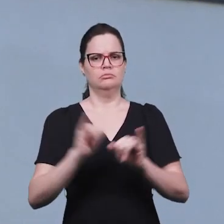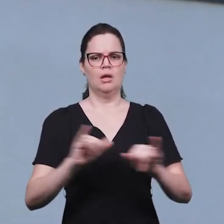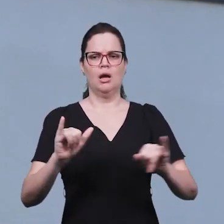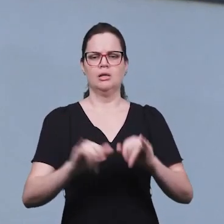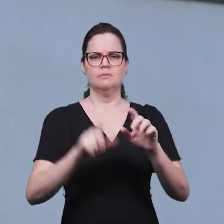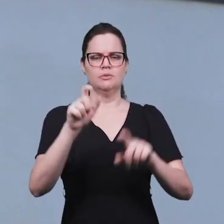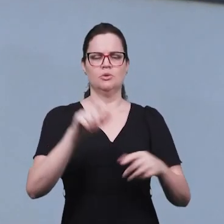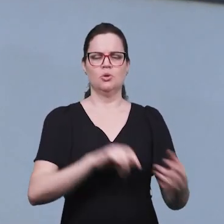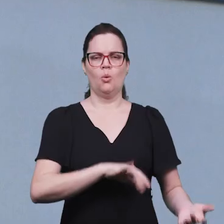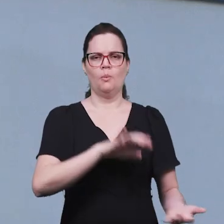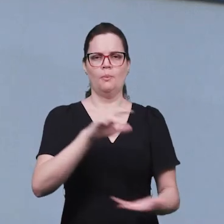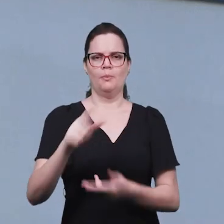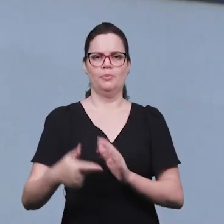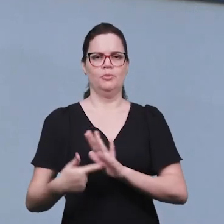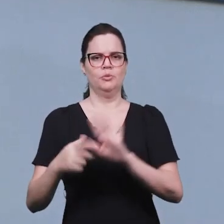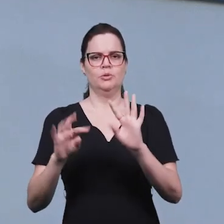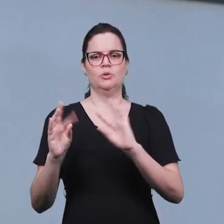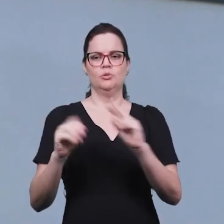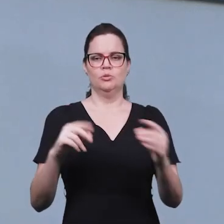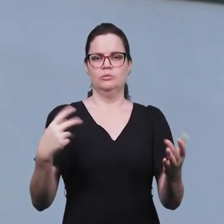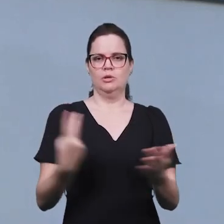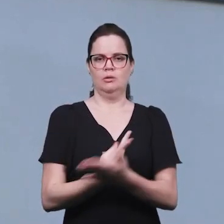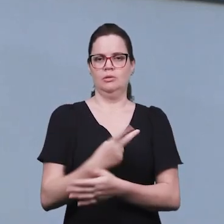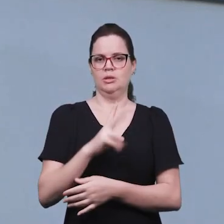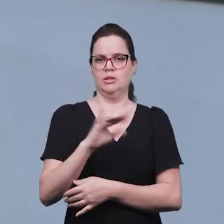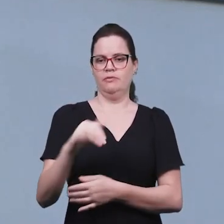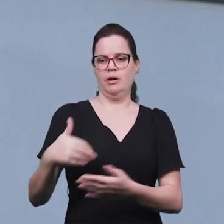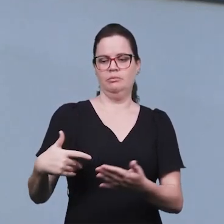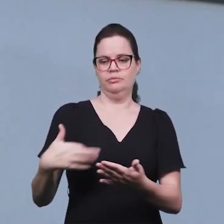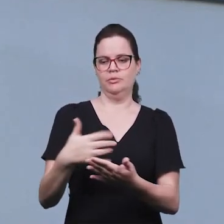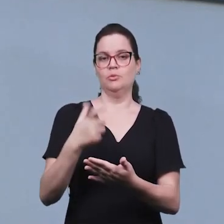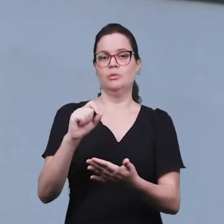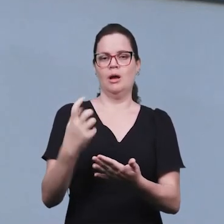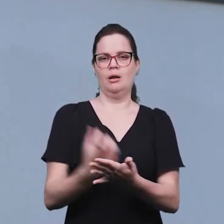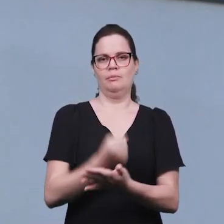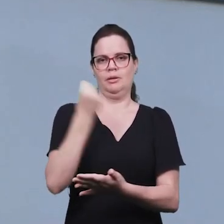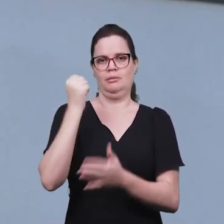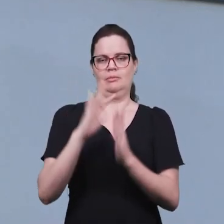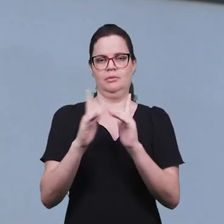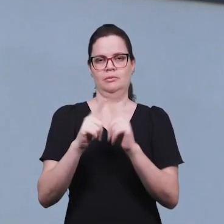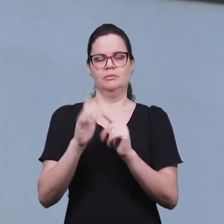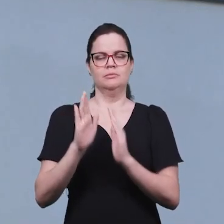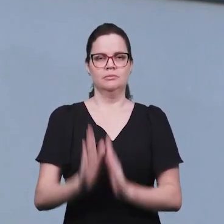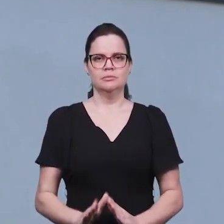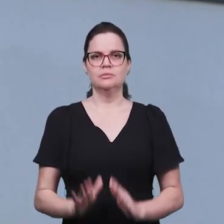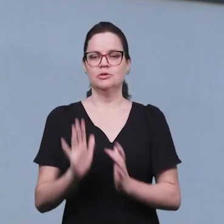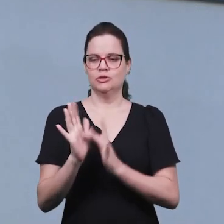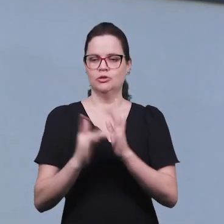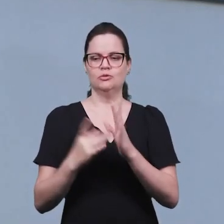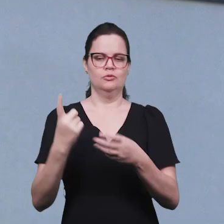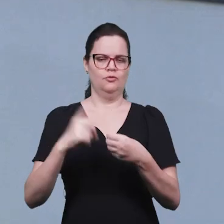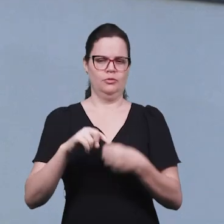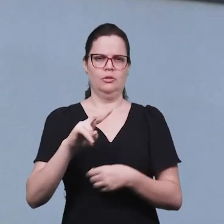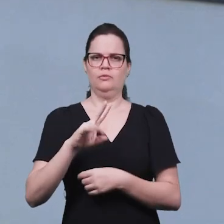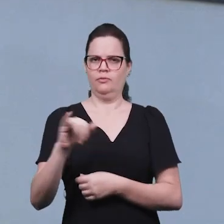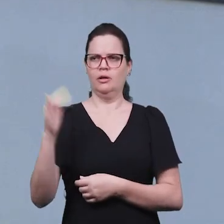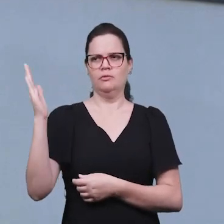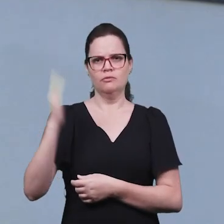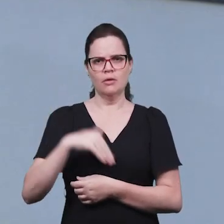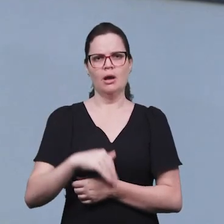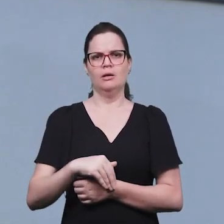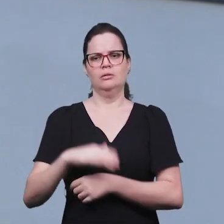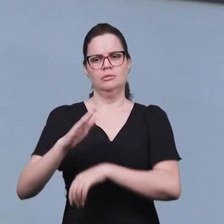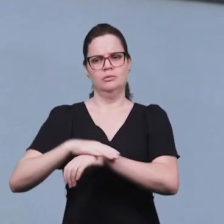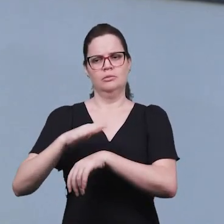algo extraordinário que está para acontecer, que é o arrebatamento da igreja fiel. O Senhor Jesus vem